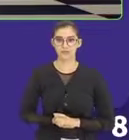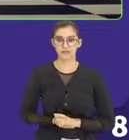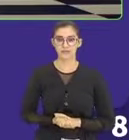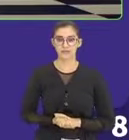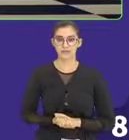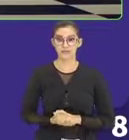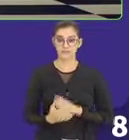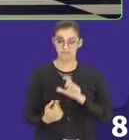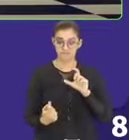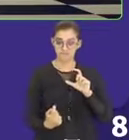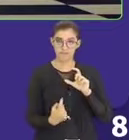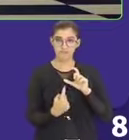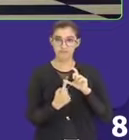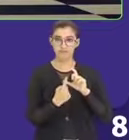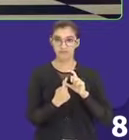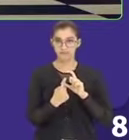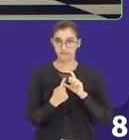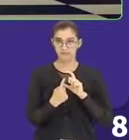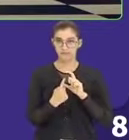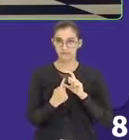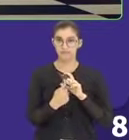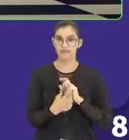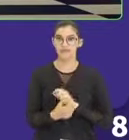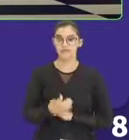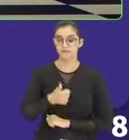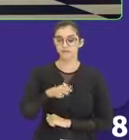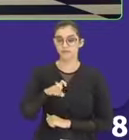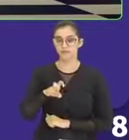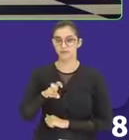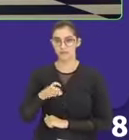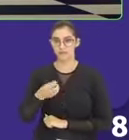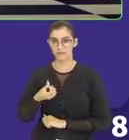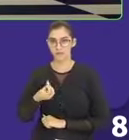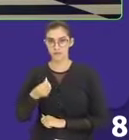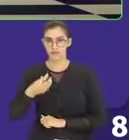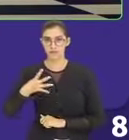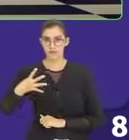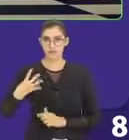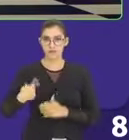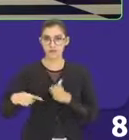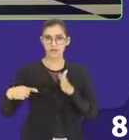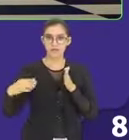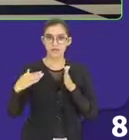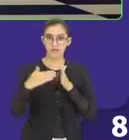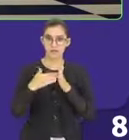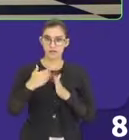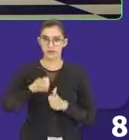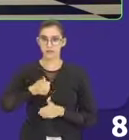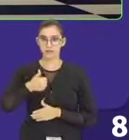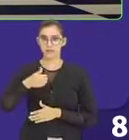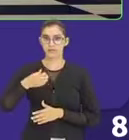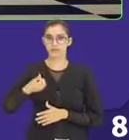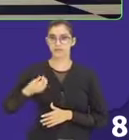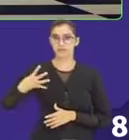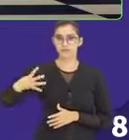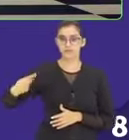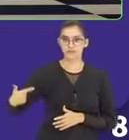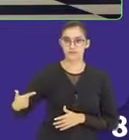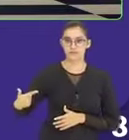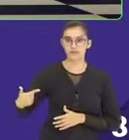Né? Olha aí. Já o Galileu, séculos depois, o que é que ele vai fazer? Ele